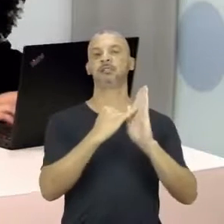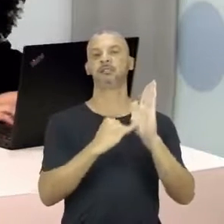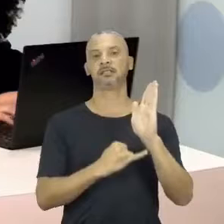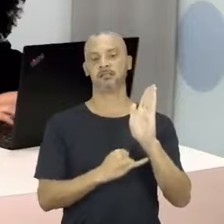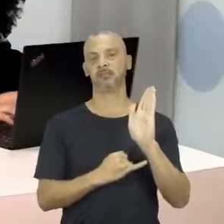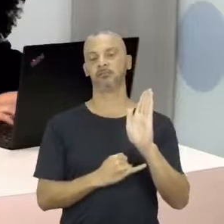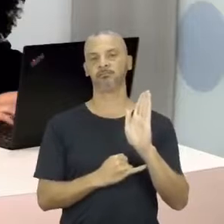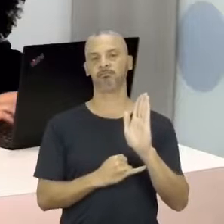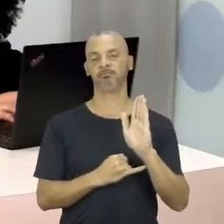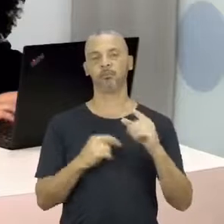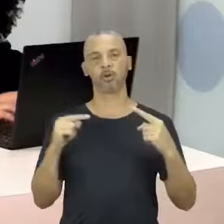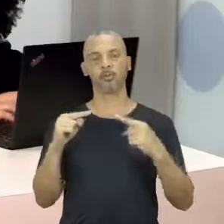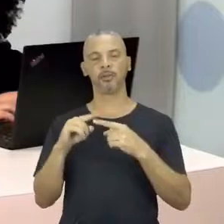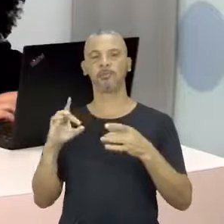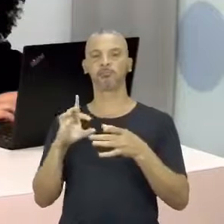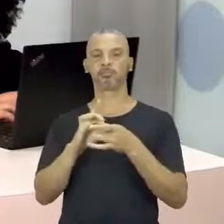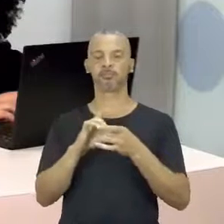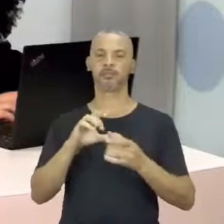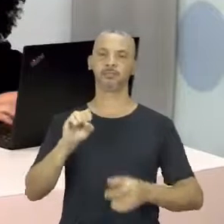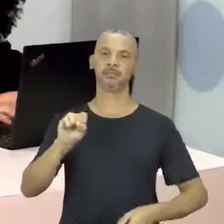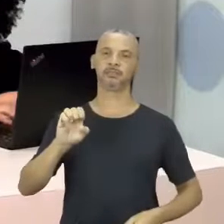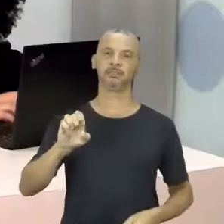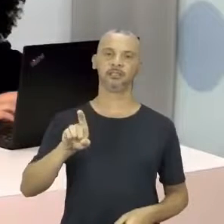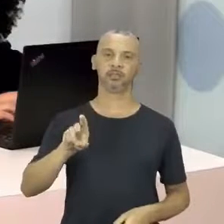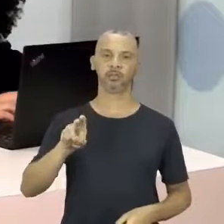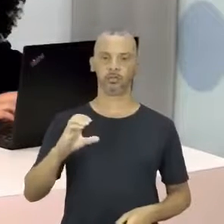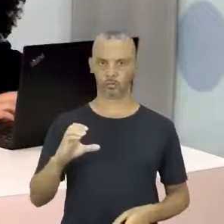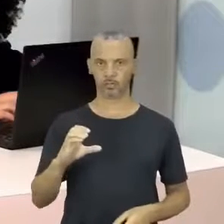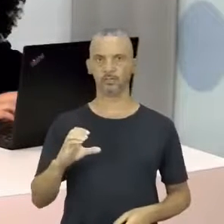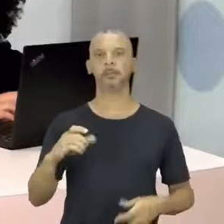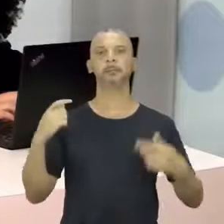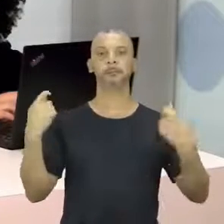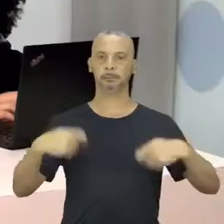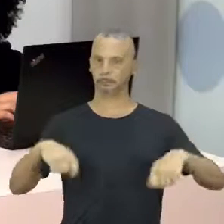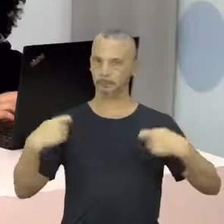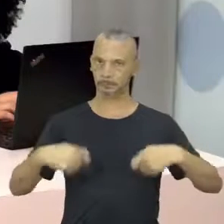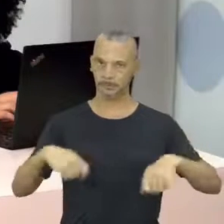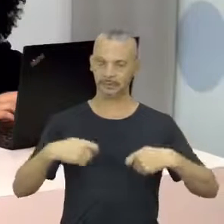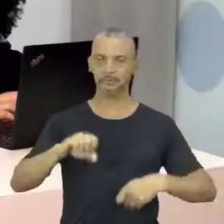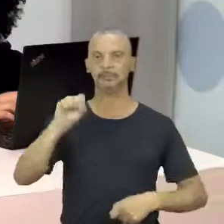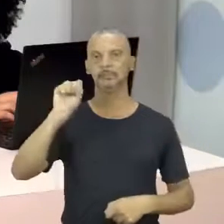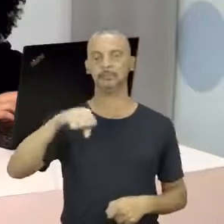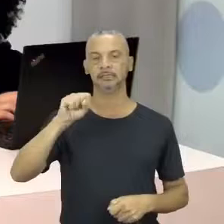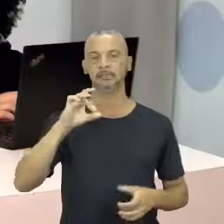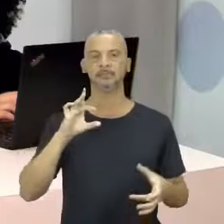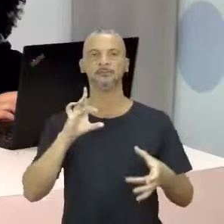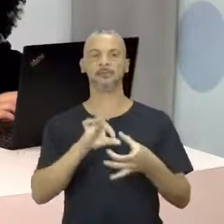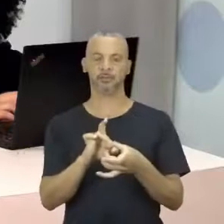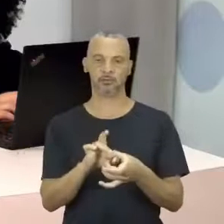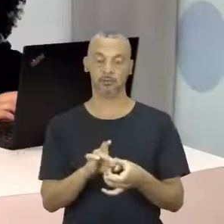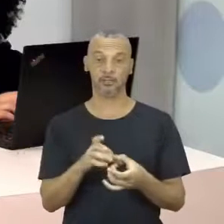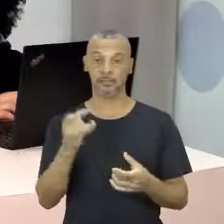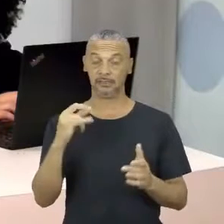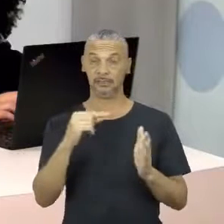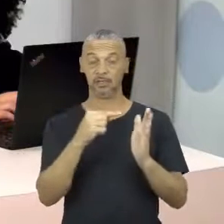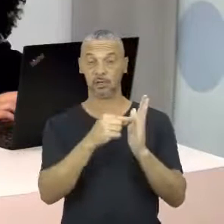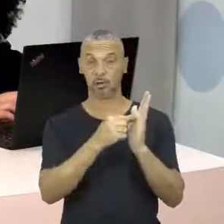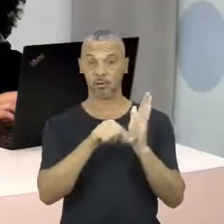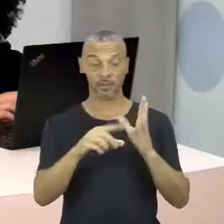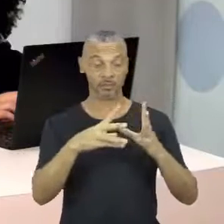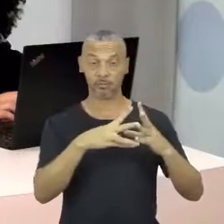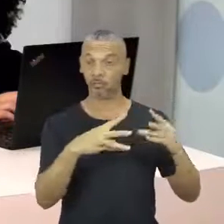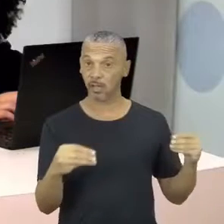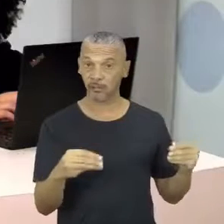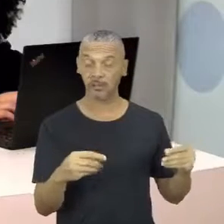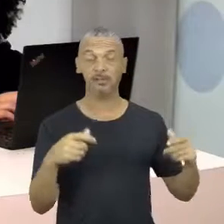novamente um vínculo aberto aqui na SEDUC, tá? Então, você vai precisar abrir, sim, um vínculo, porque se seu contrato está extinto,